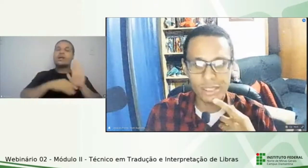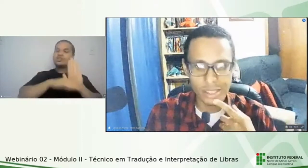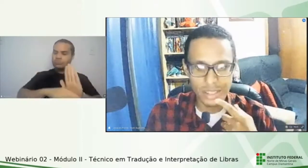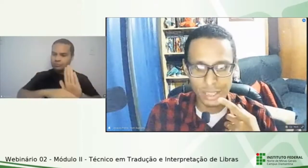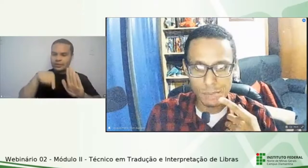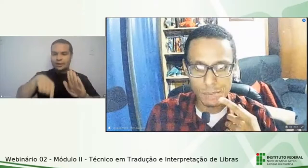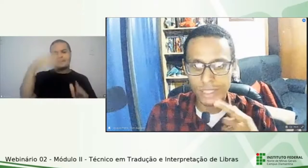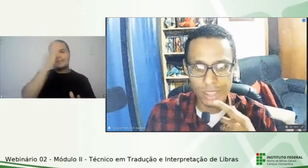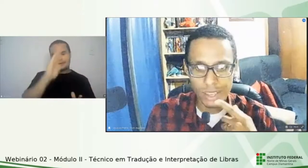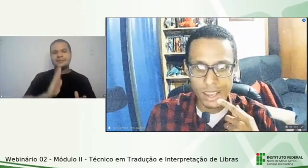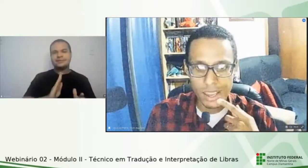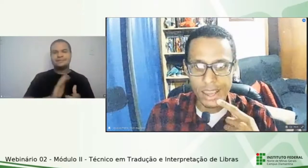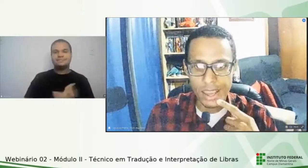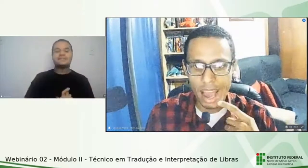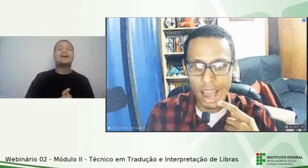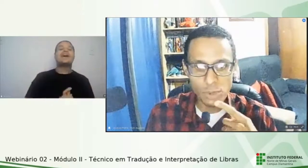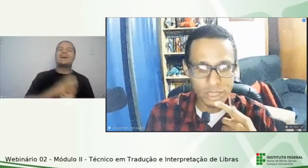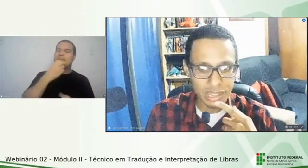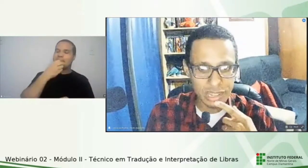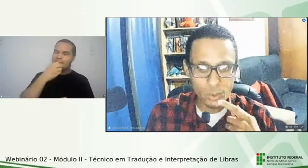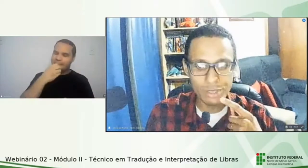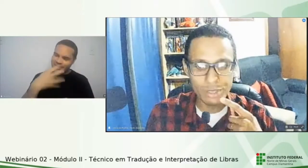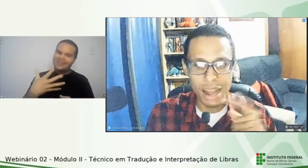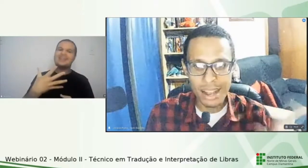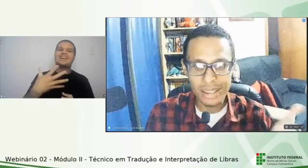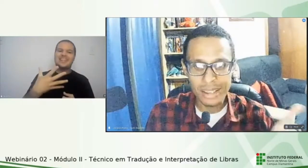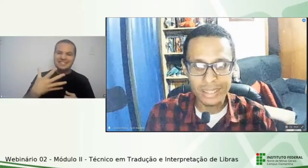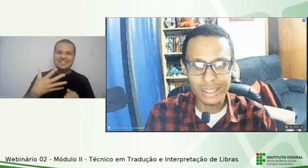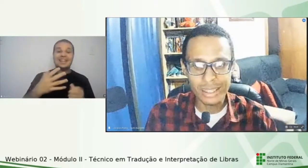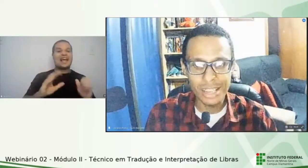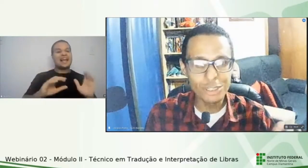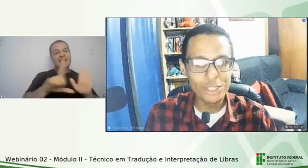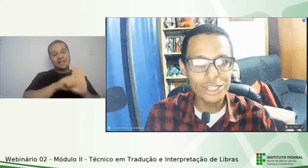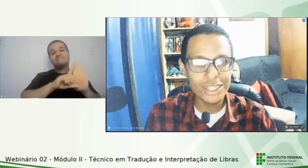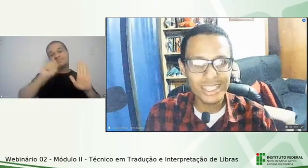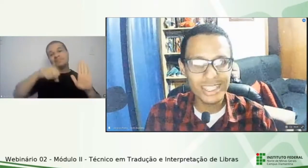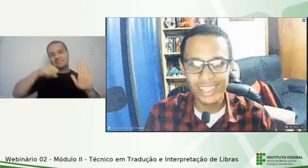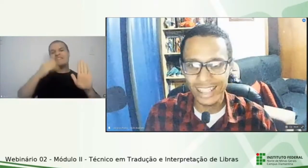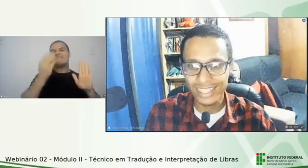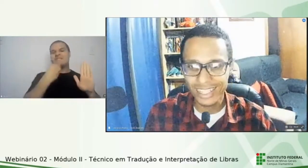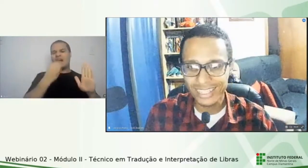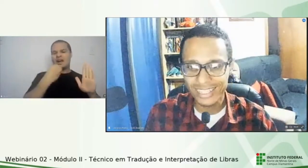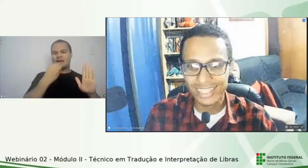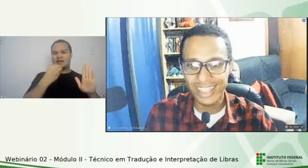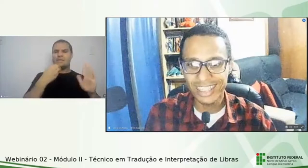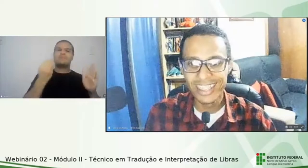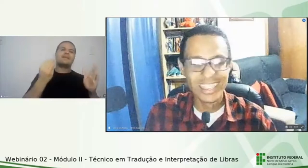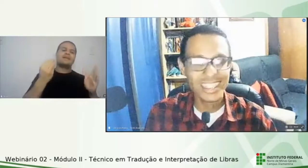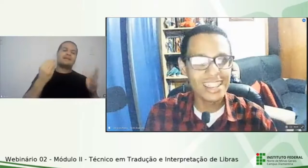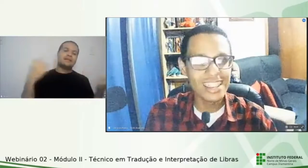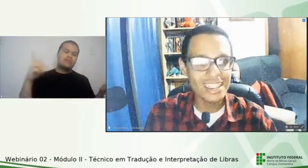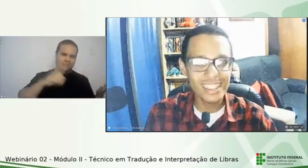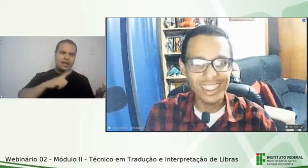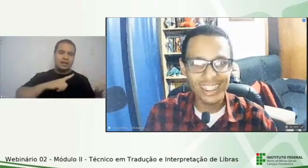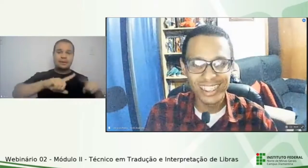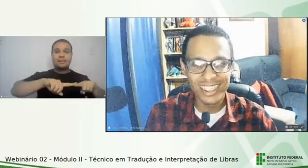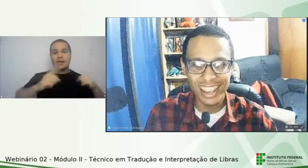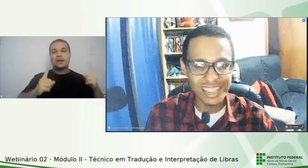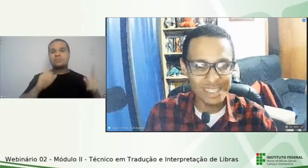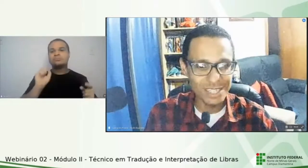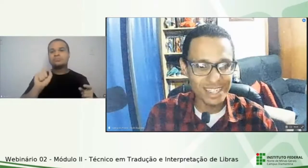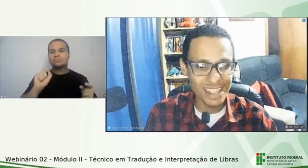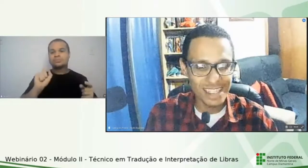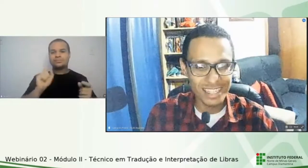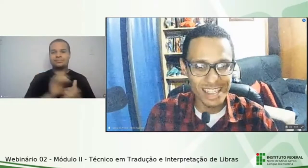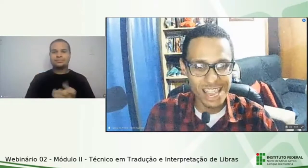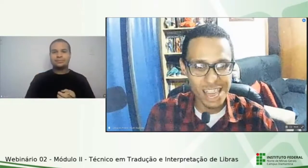Jennifer, exatamente. É, há muitas lacunas, mas não diz nada, né, que a